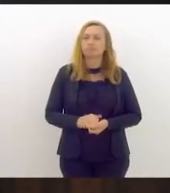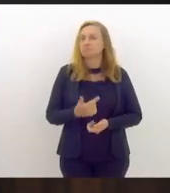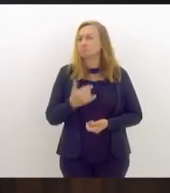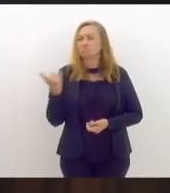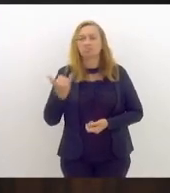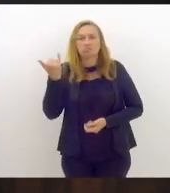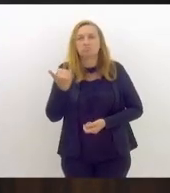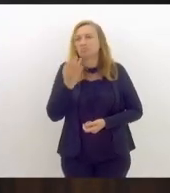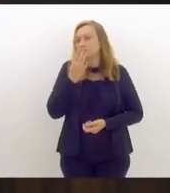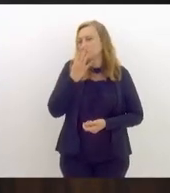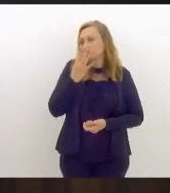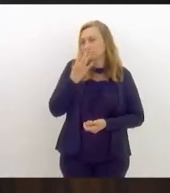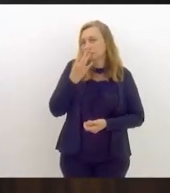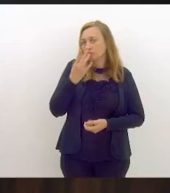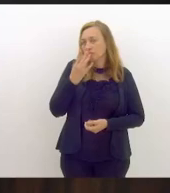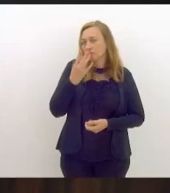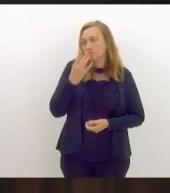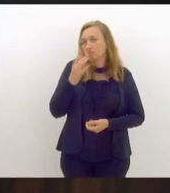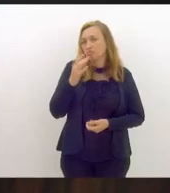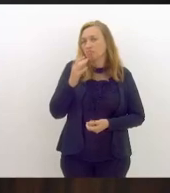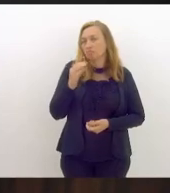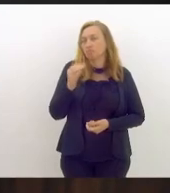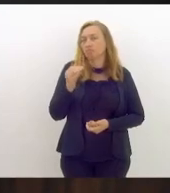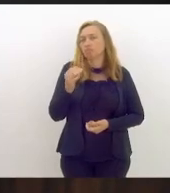né? Importante que ele casse.